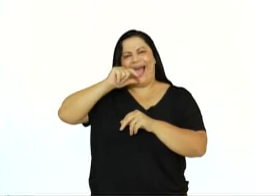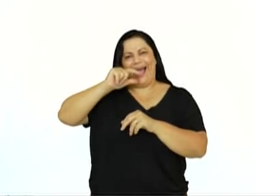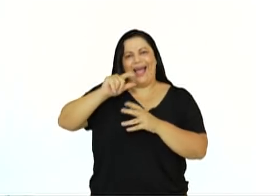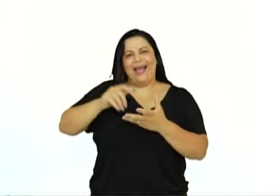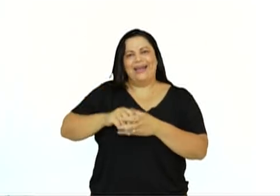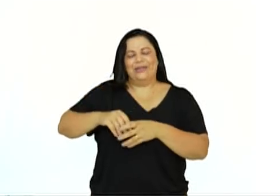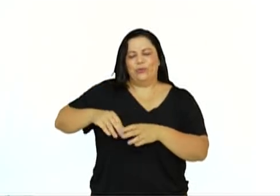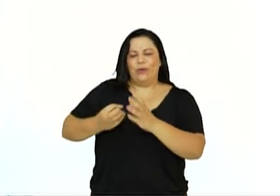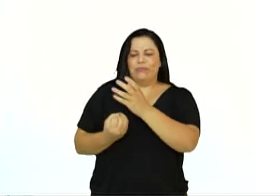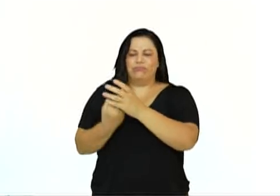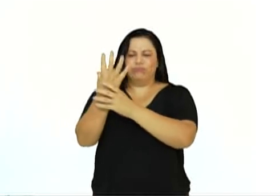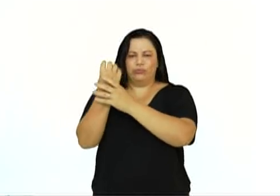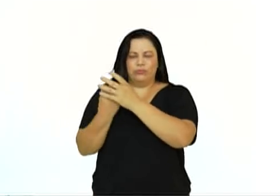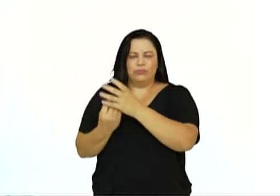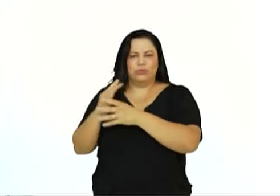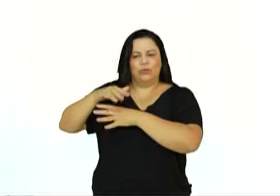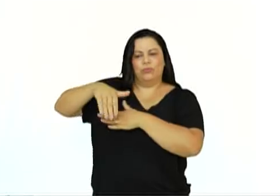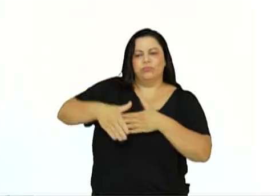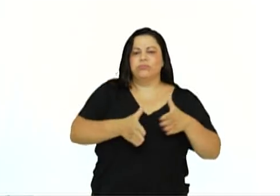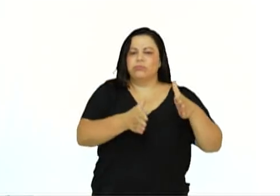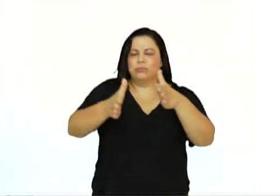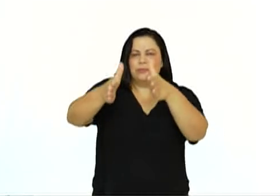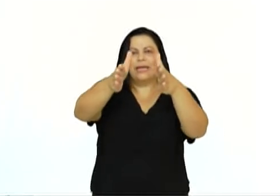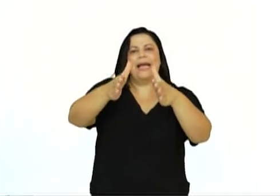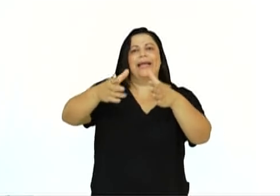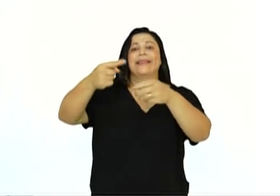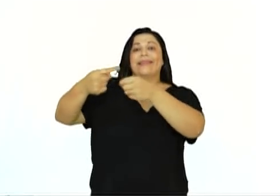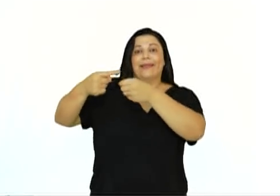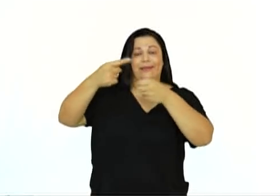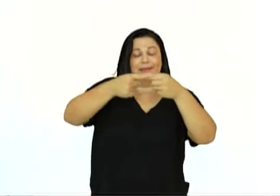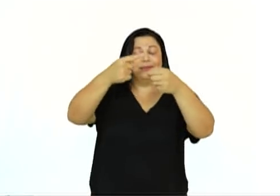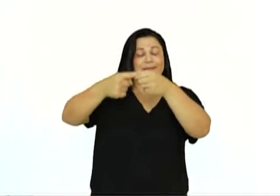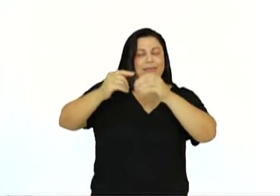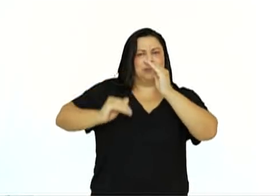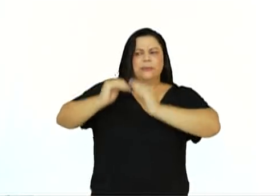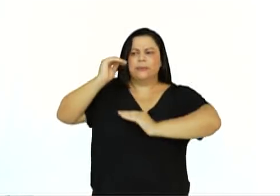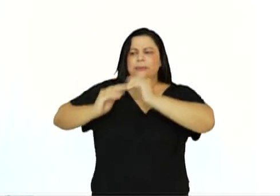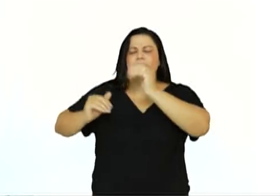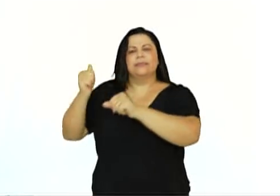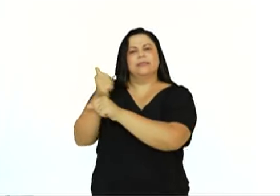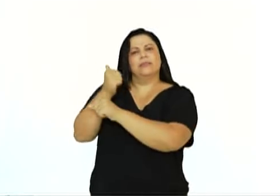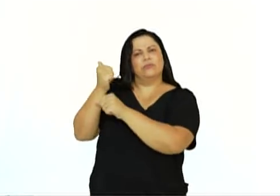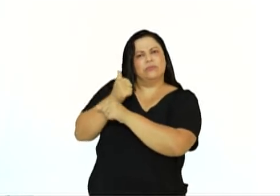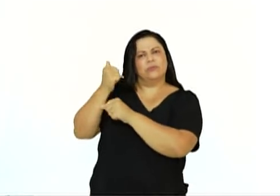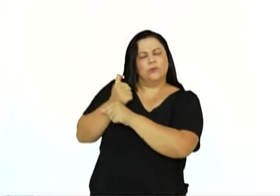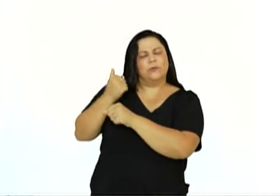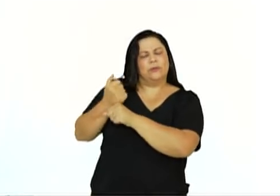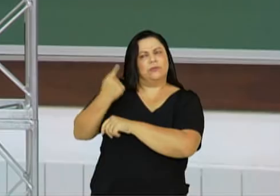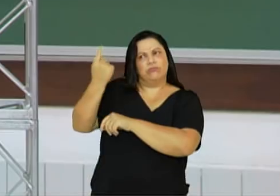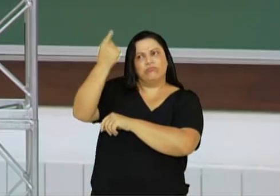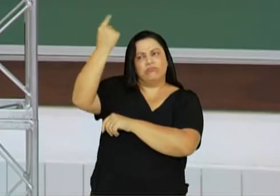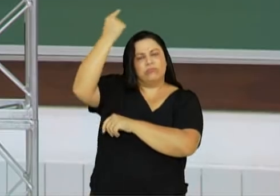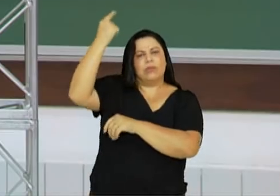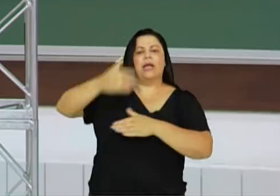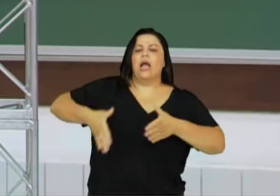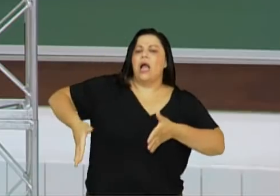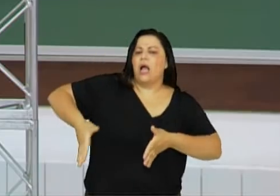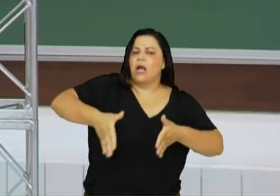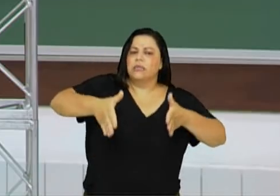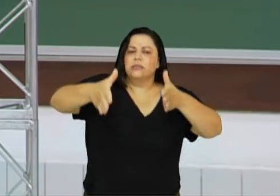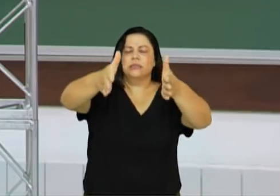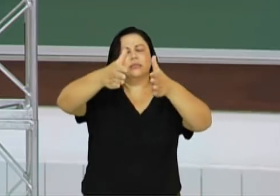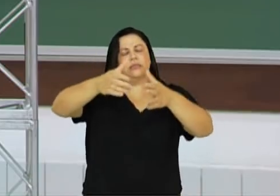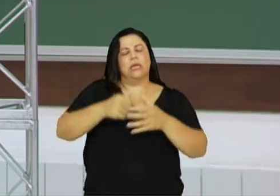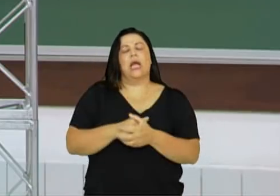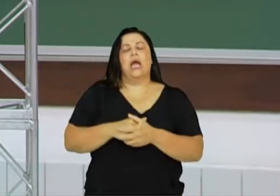das nascentes até as cidades. A gente viu sobre isso, né? Que são construções aí bem altas. A função das estradas romanas,